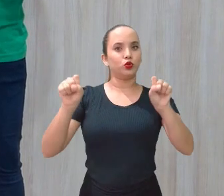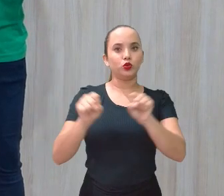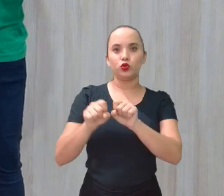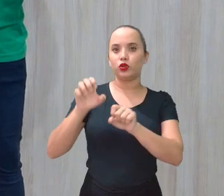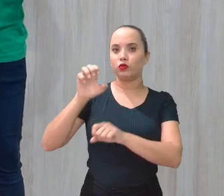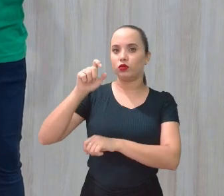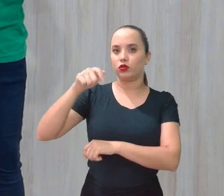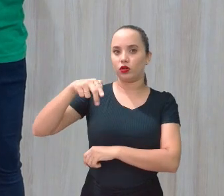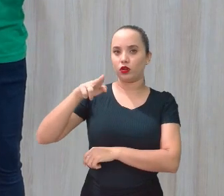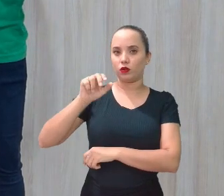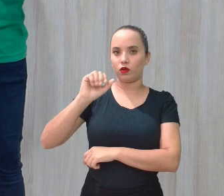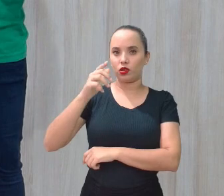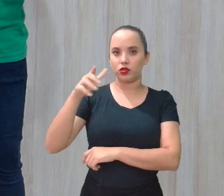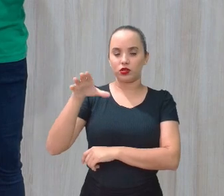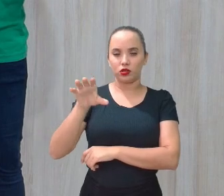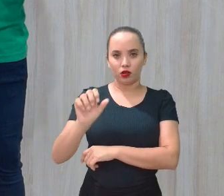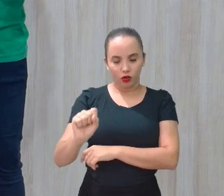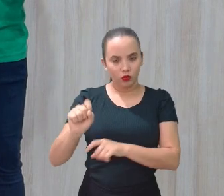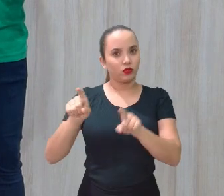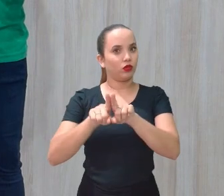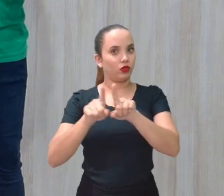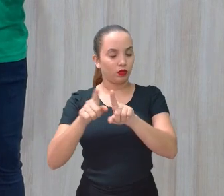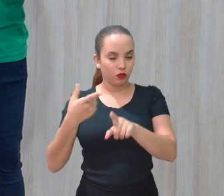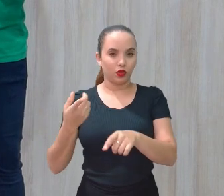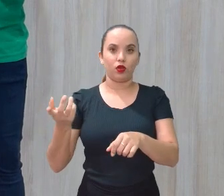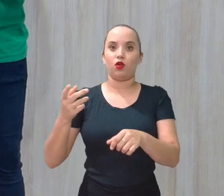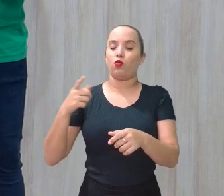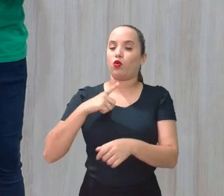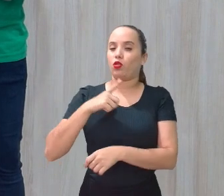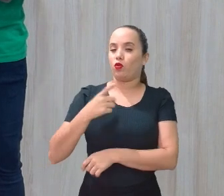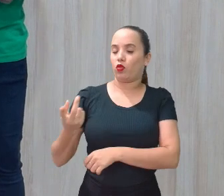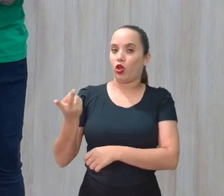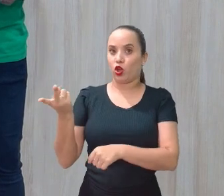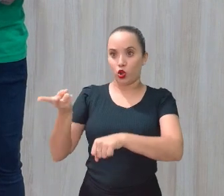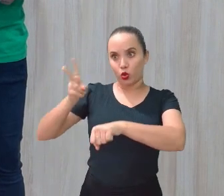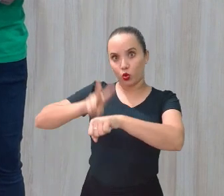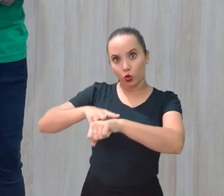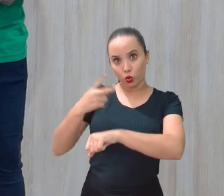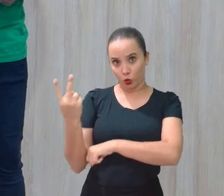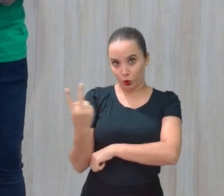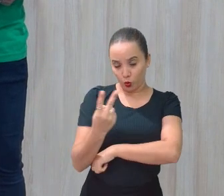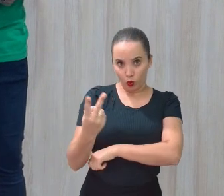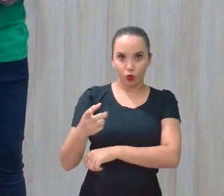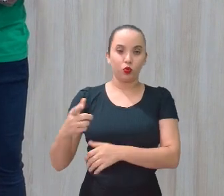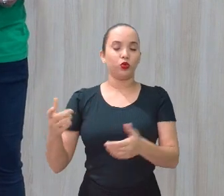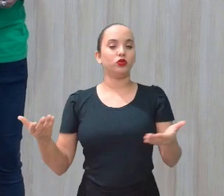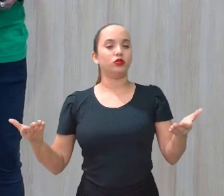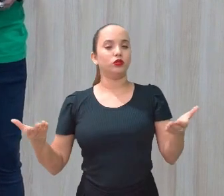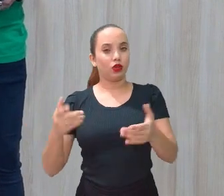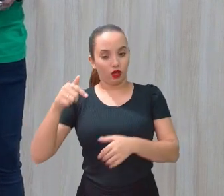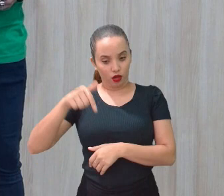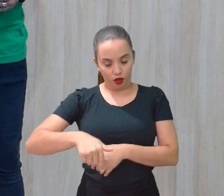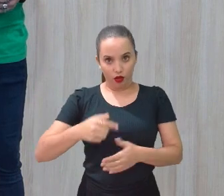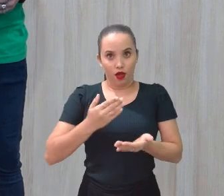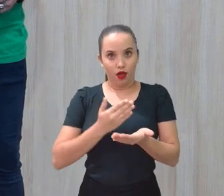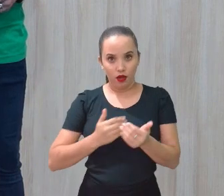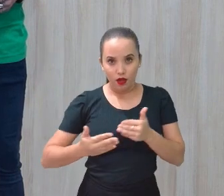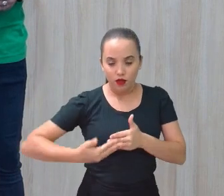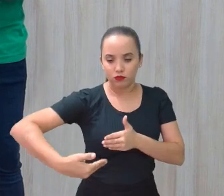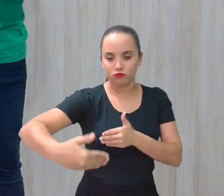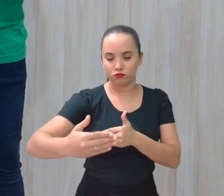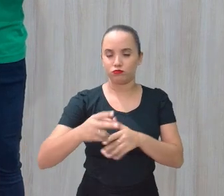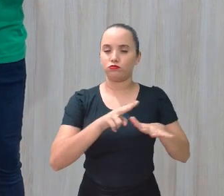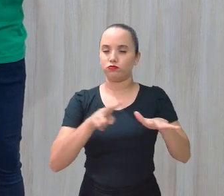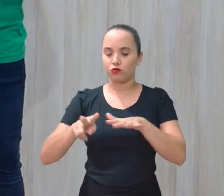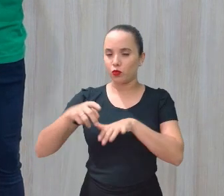equações, quando a gente tem mais de uma equação ao mesmo tempo. E a gente começou nessa semana a aprender as técnicas